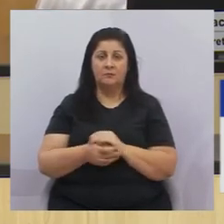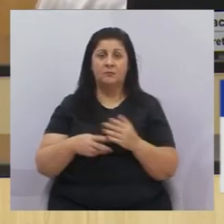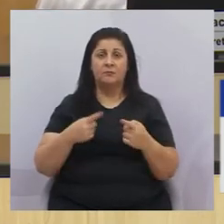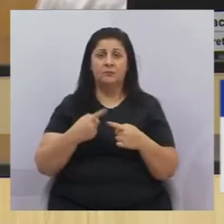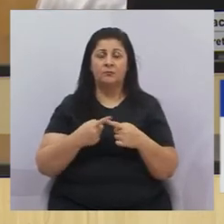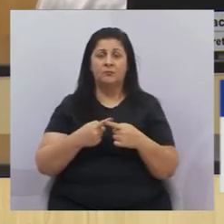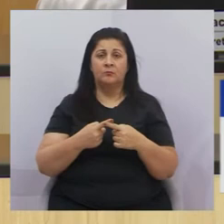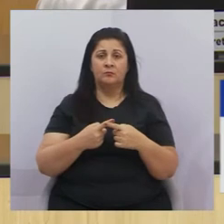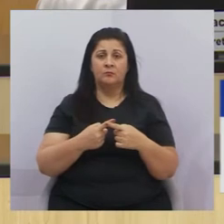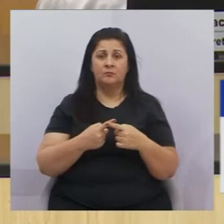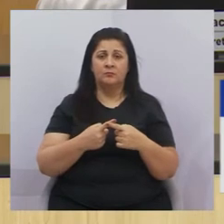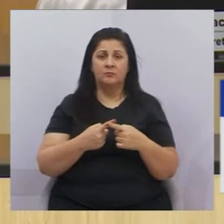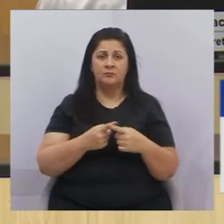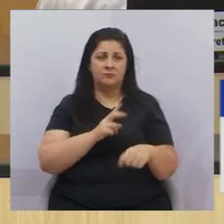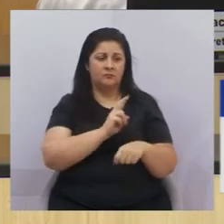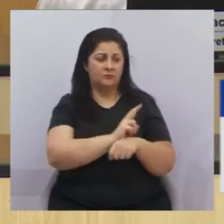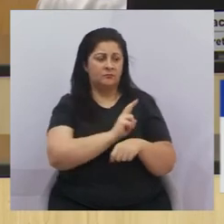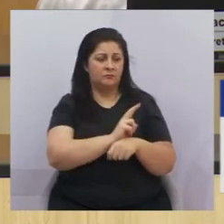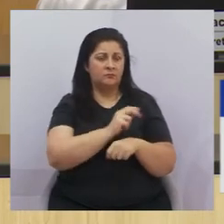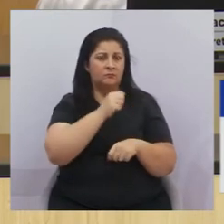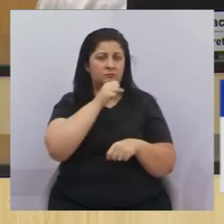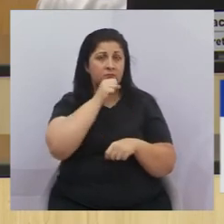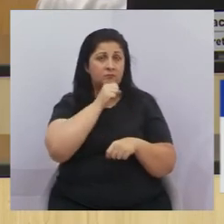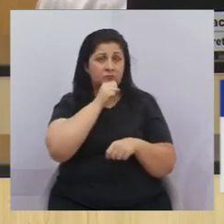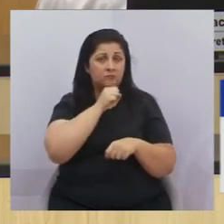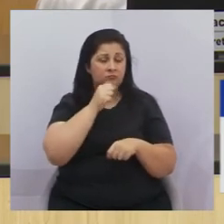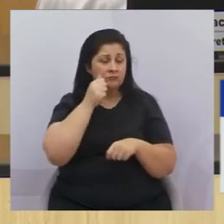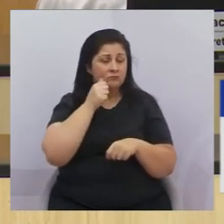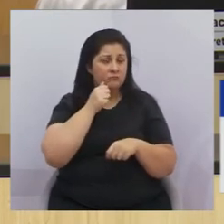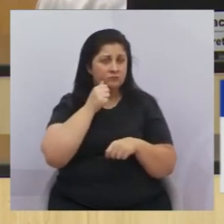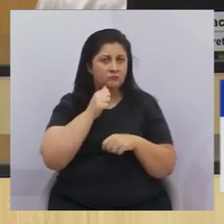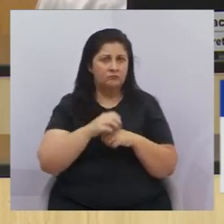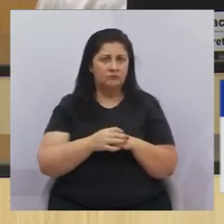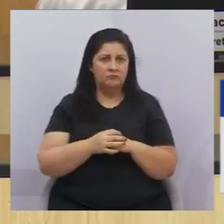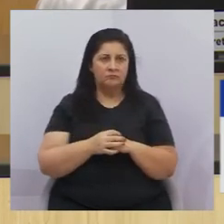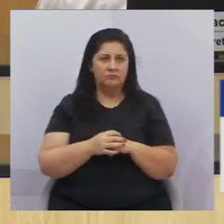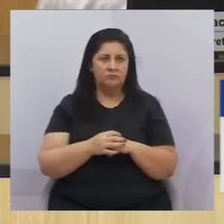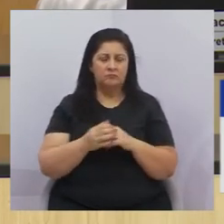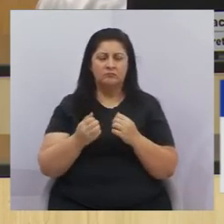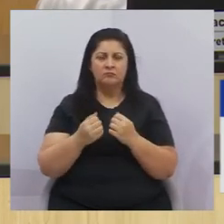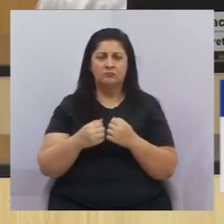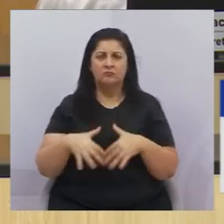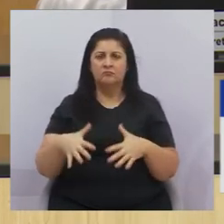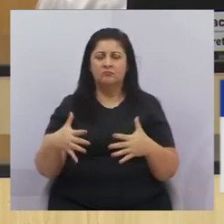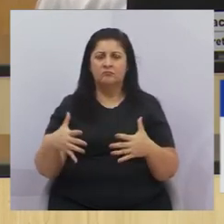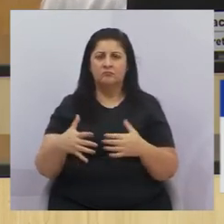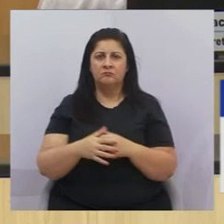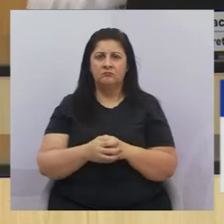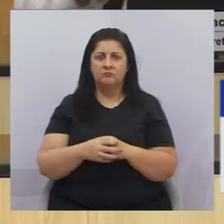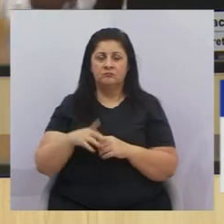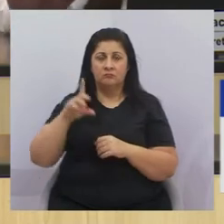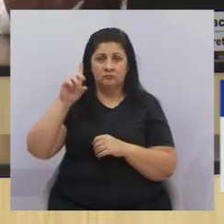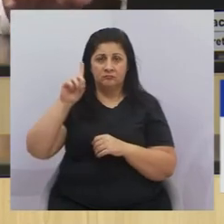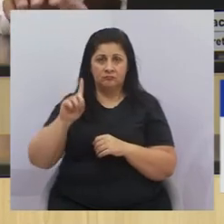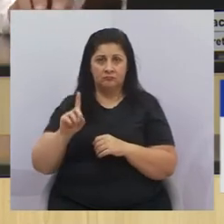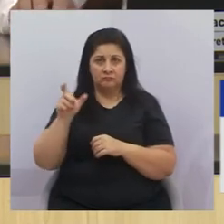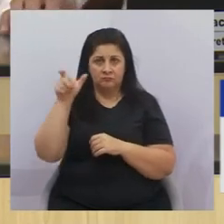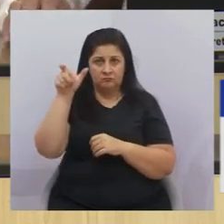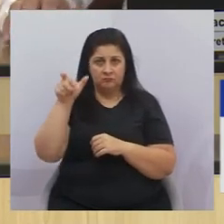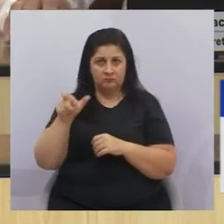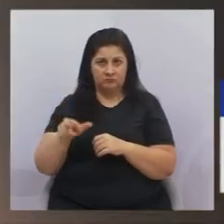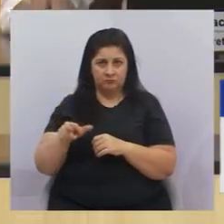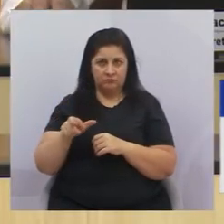uma senhorinha. Ele defendeu uma senhorinha. Então, que os direitos humanos, que